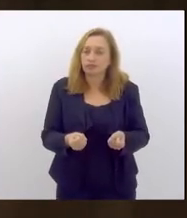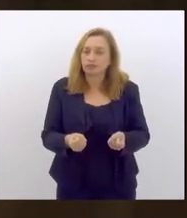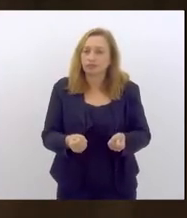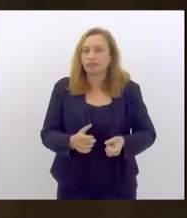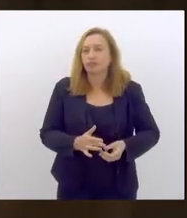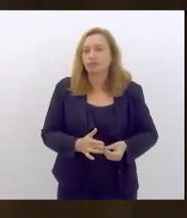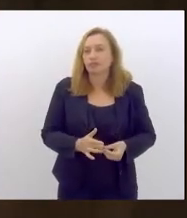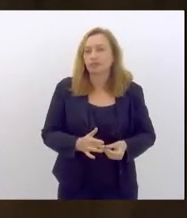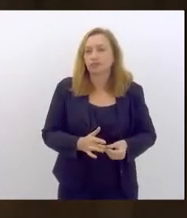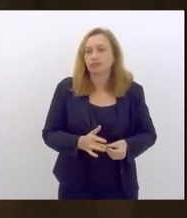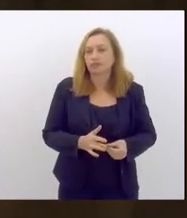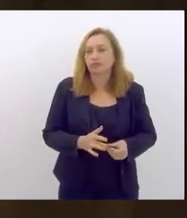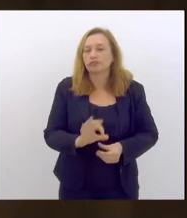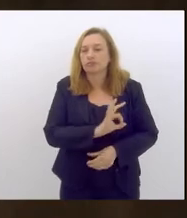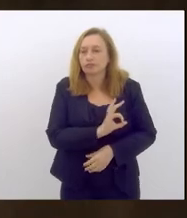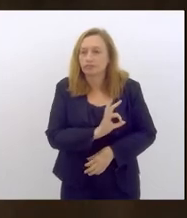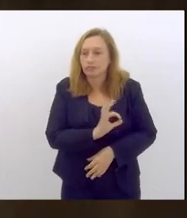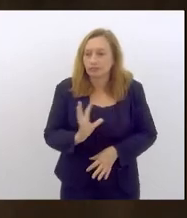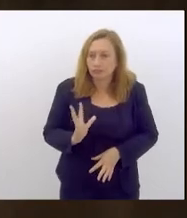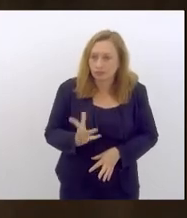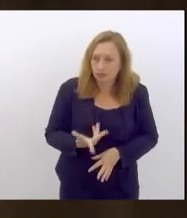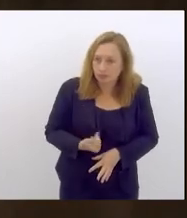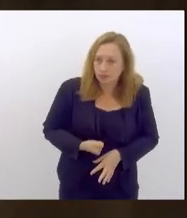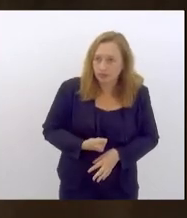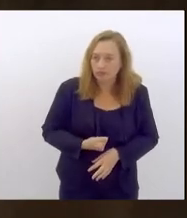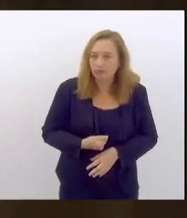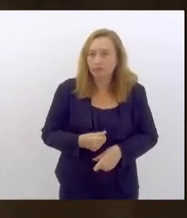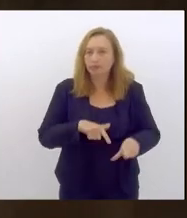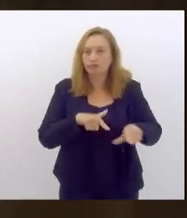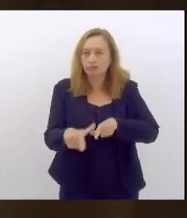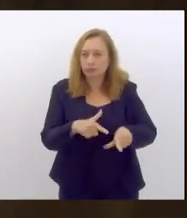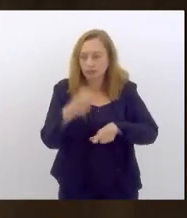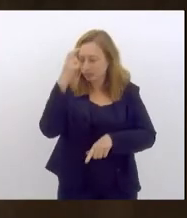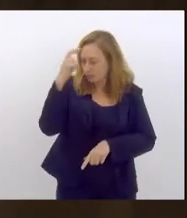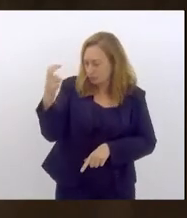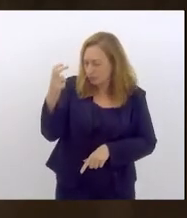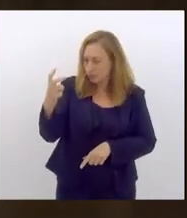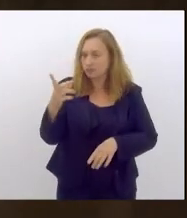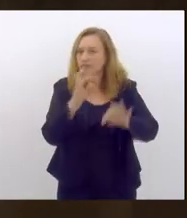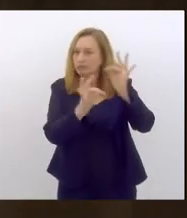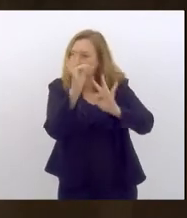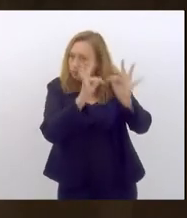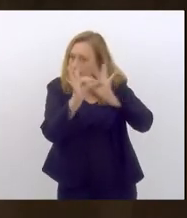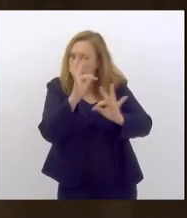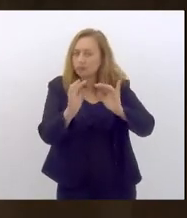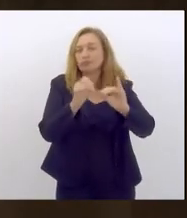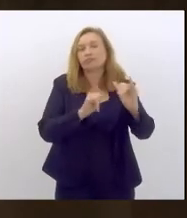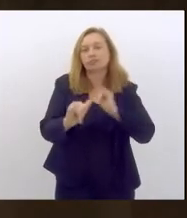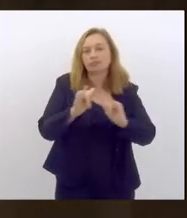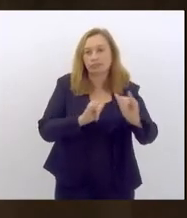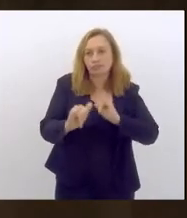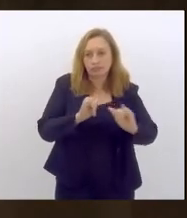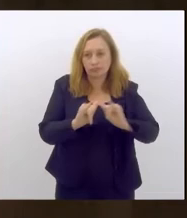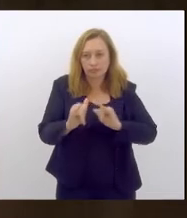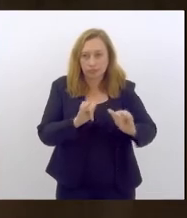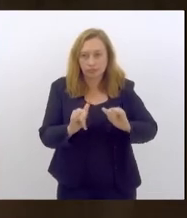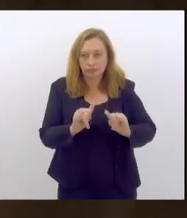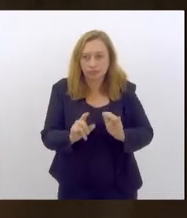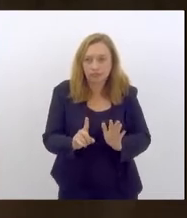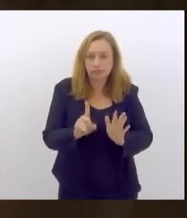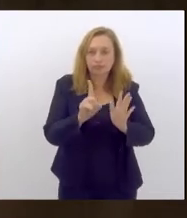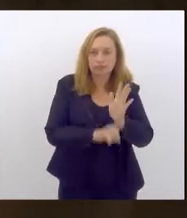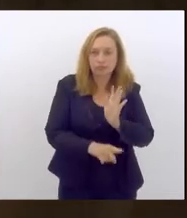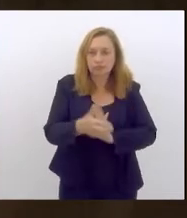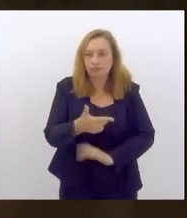na linha do que nós defendemos, que é uma polícia qualificada, que atue com inteligência, com tecnologia, com informação, que seja menos